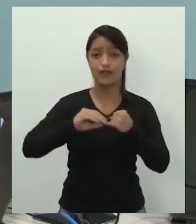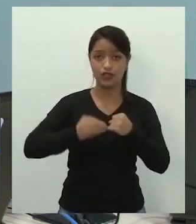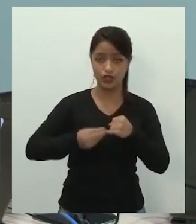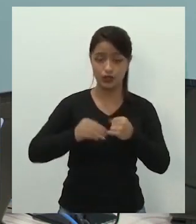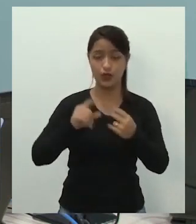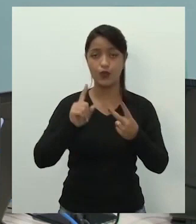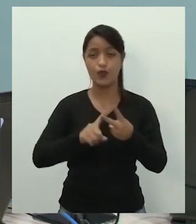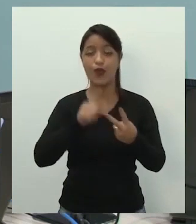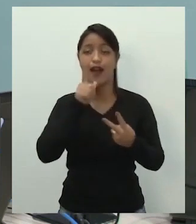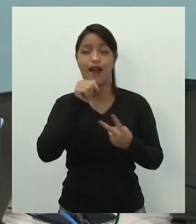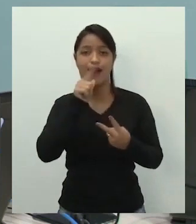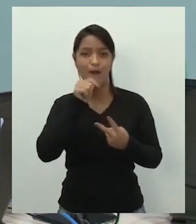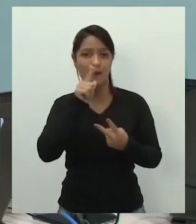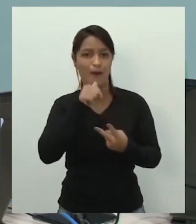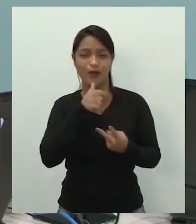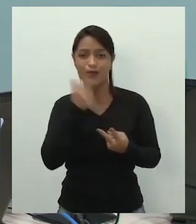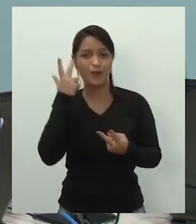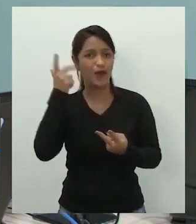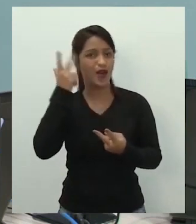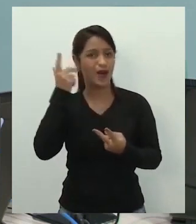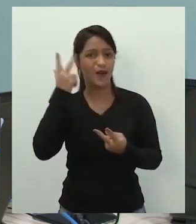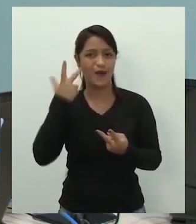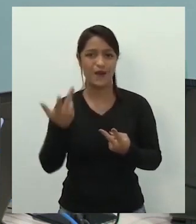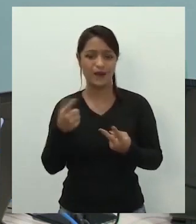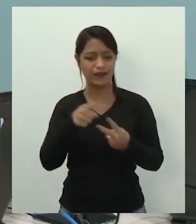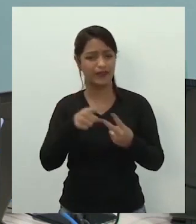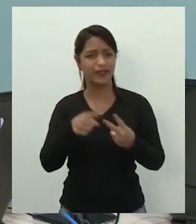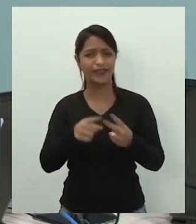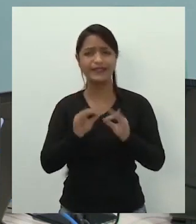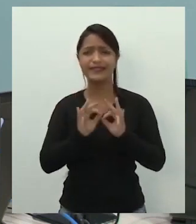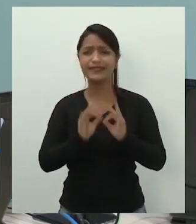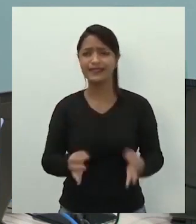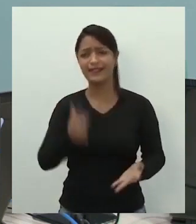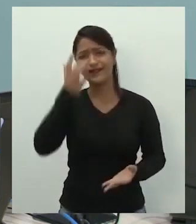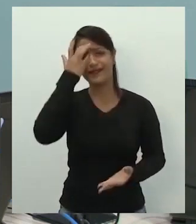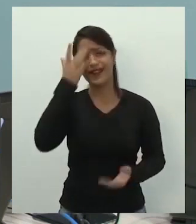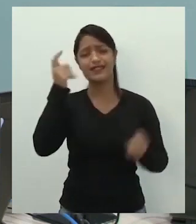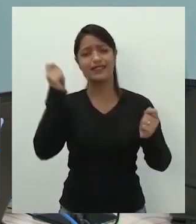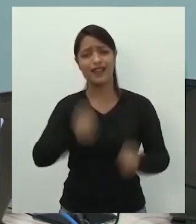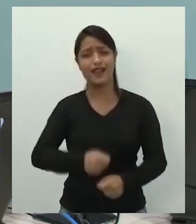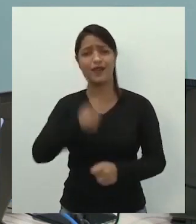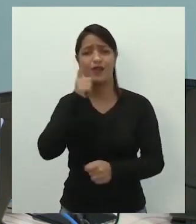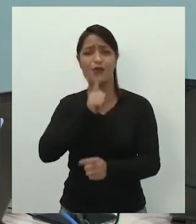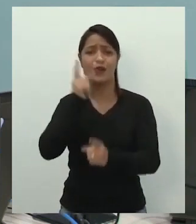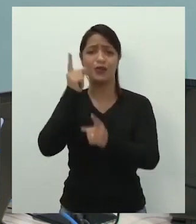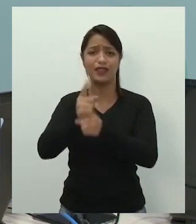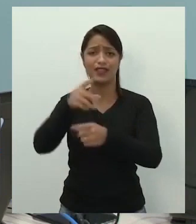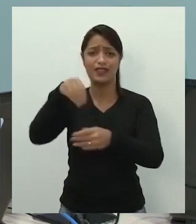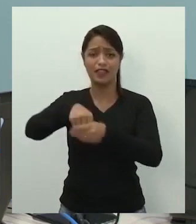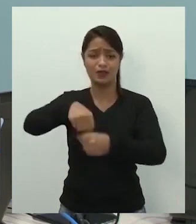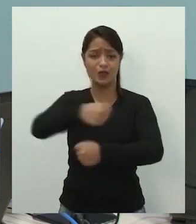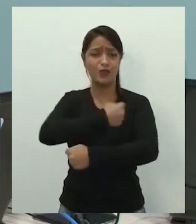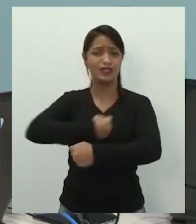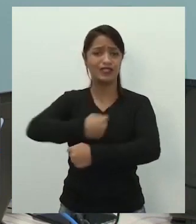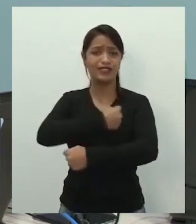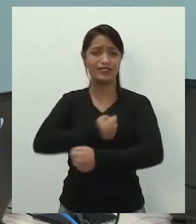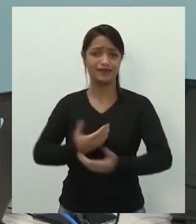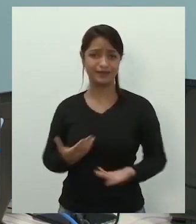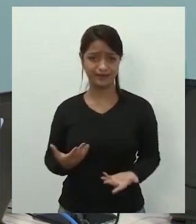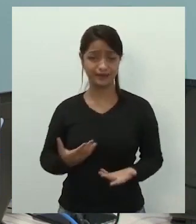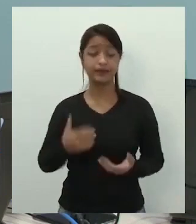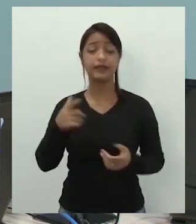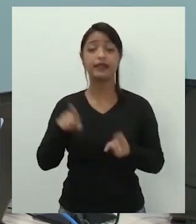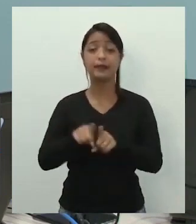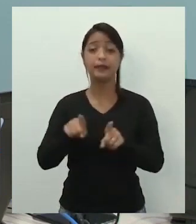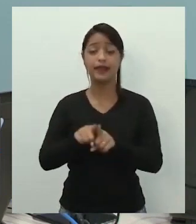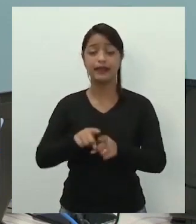torneira, tudo materiais fáceis e que a gente encontra na nossa cozinha. E vinagre e sabão